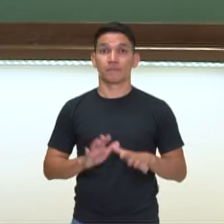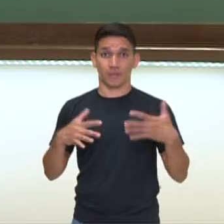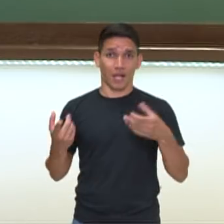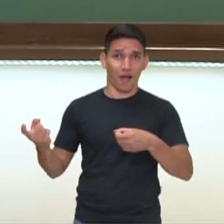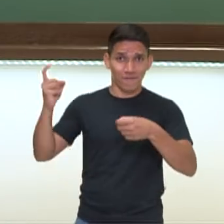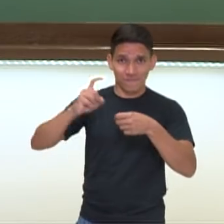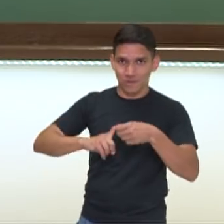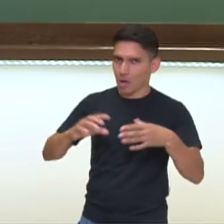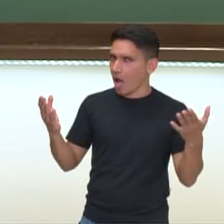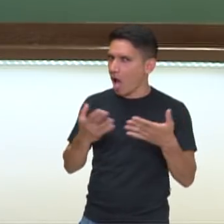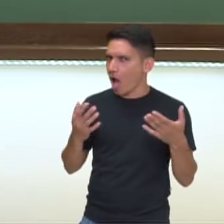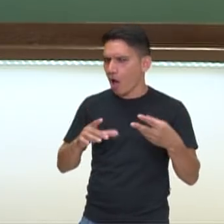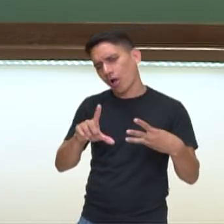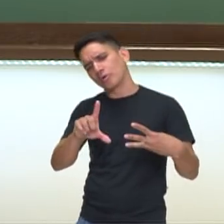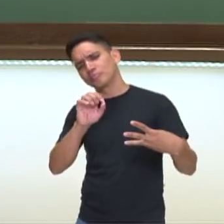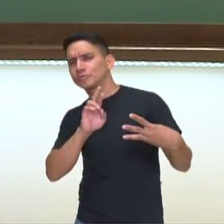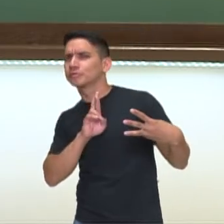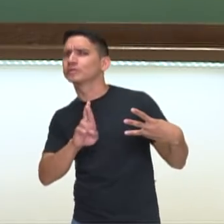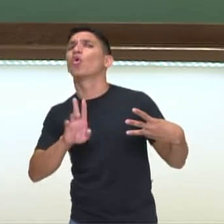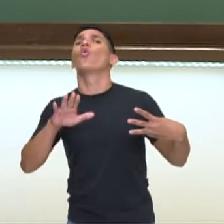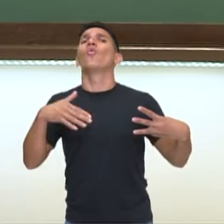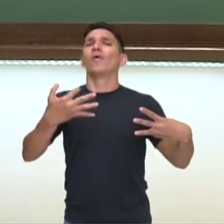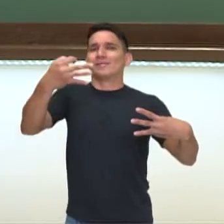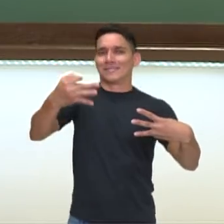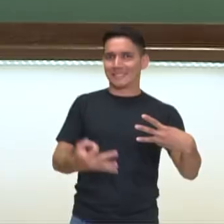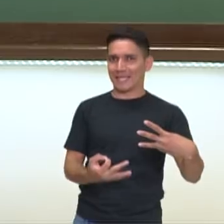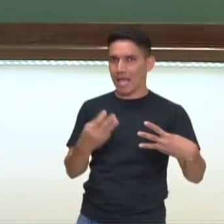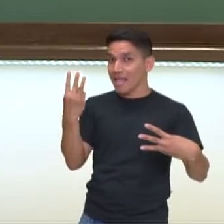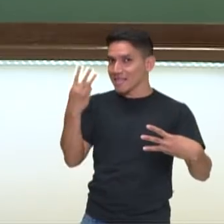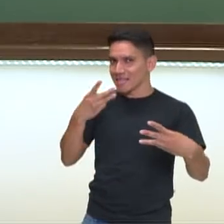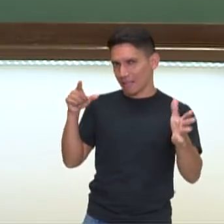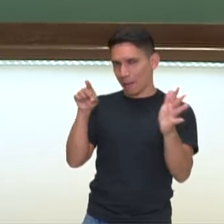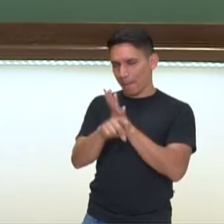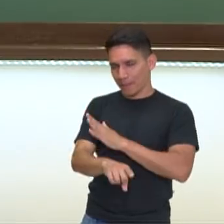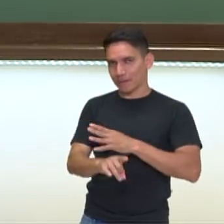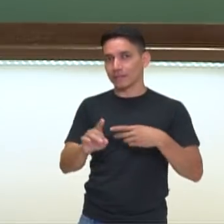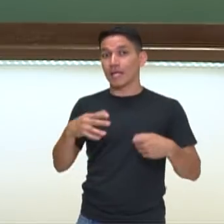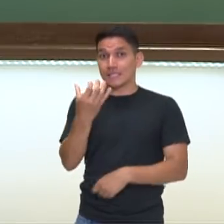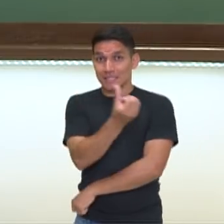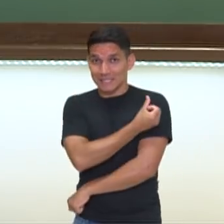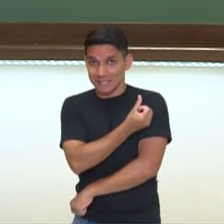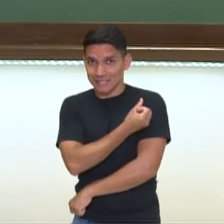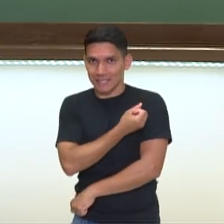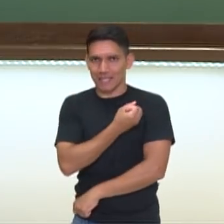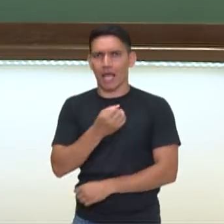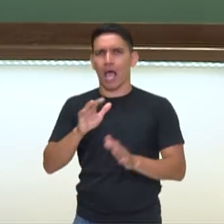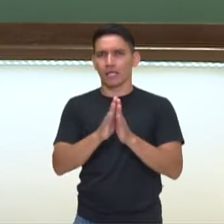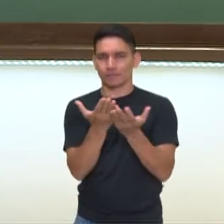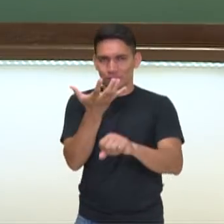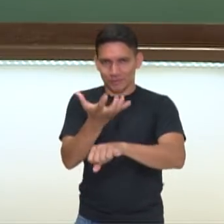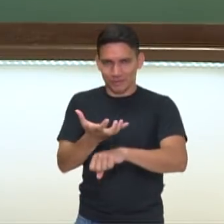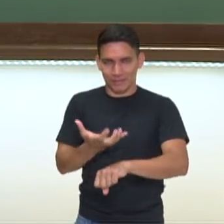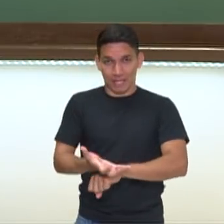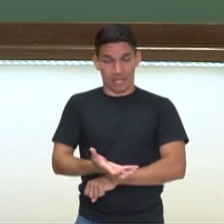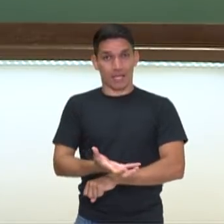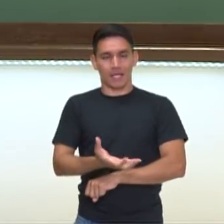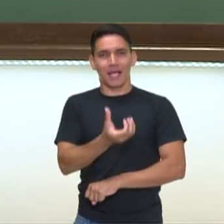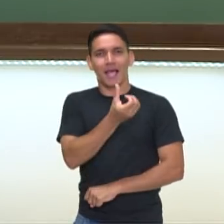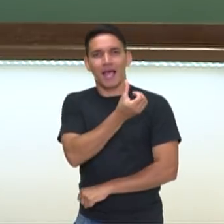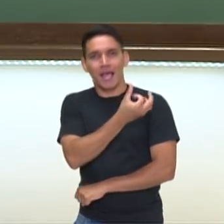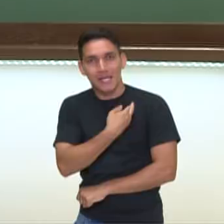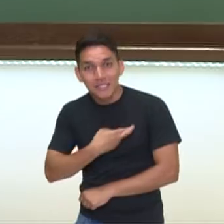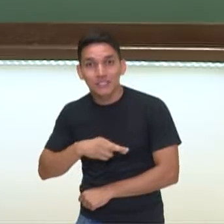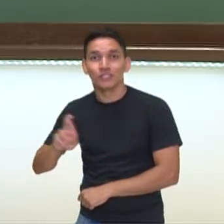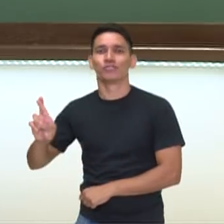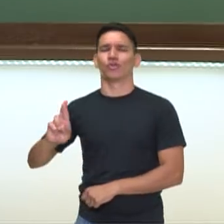Voltamos para resolver o terceiro quiz da aula de hoje, sexto ano, ensino religioso, textos sagrados orais e escritos,